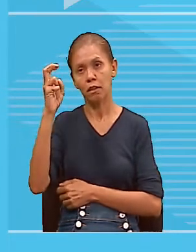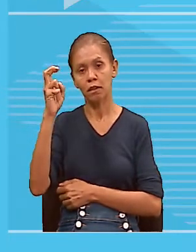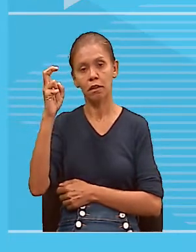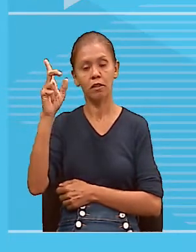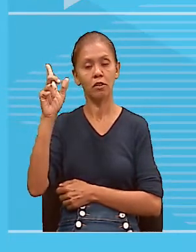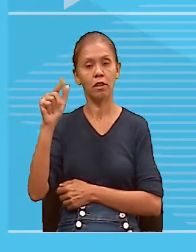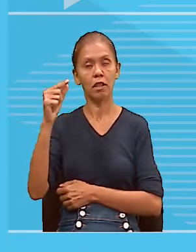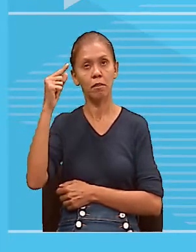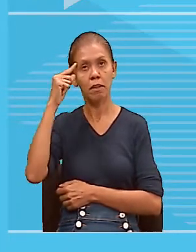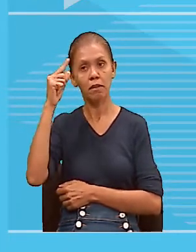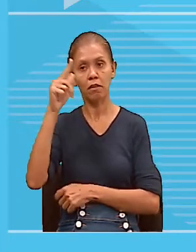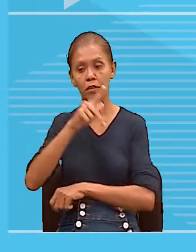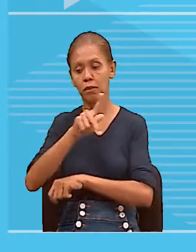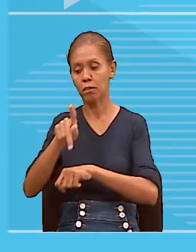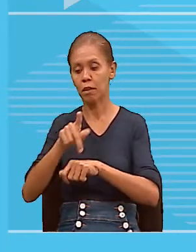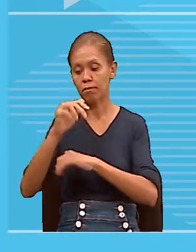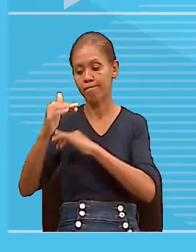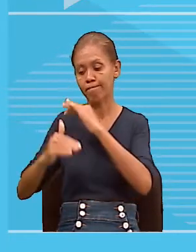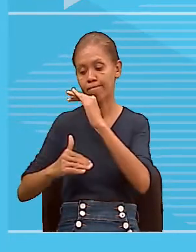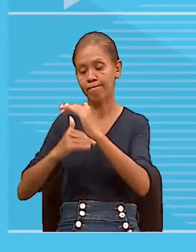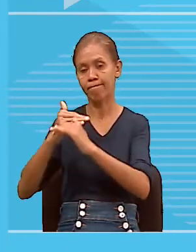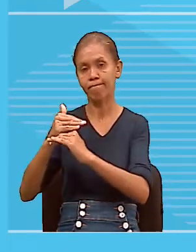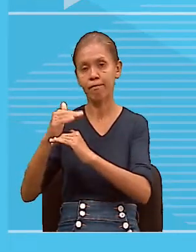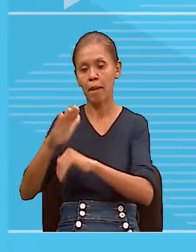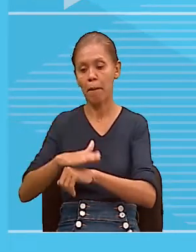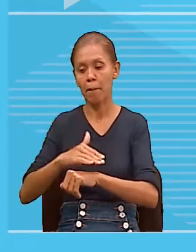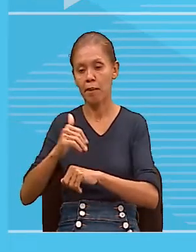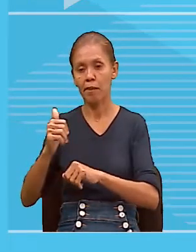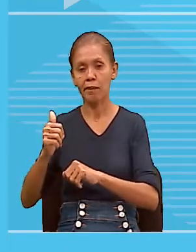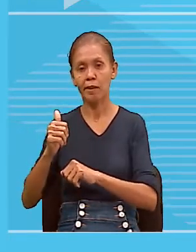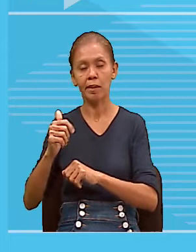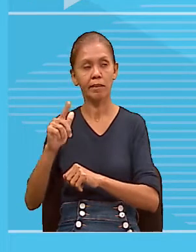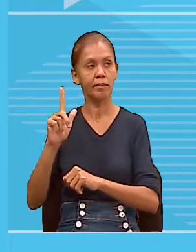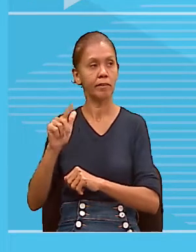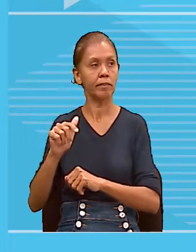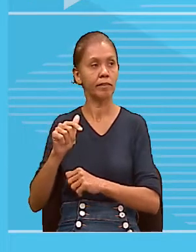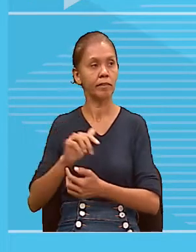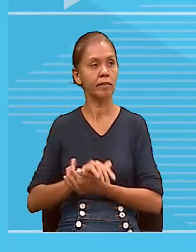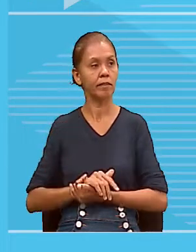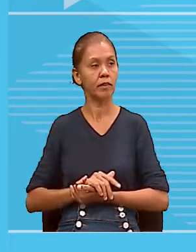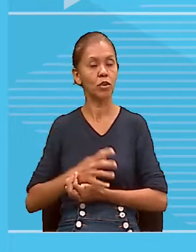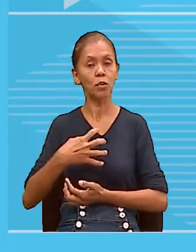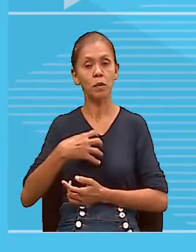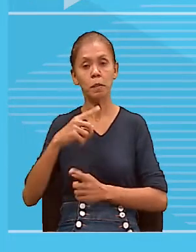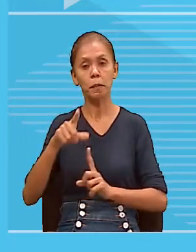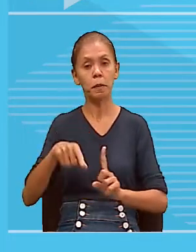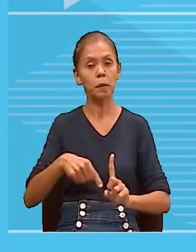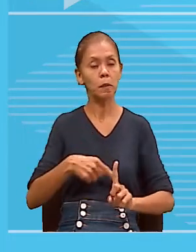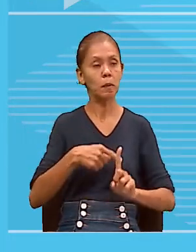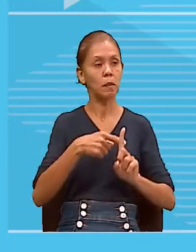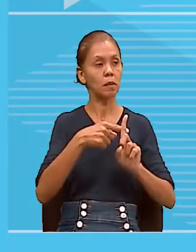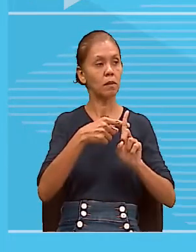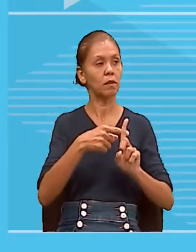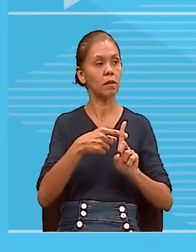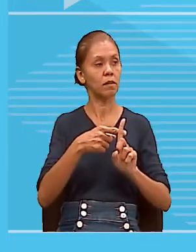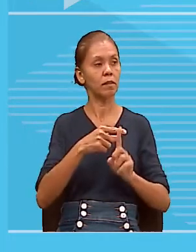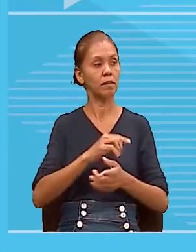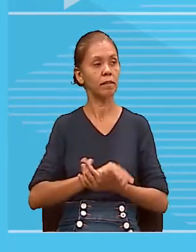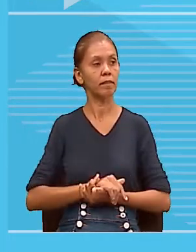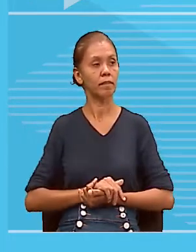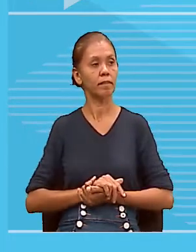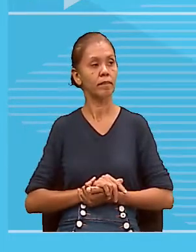ia para frente e vai aos pouquinhos internacionalizar economia brasileira e ele próprio Presidente